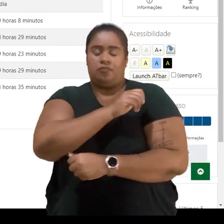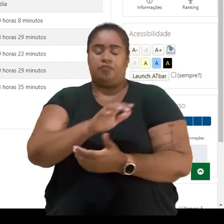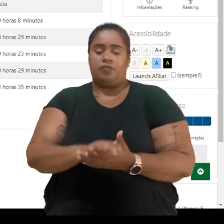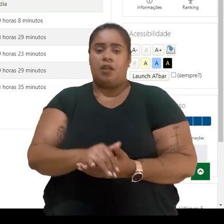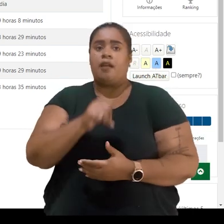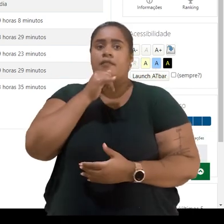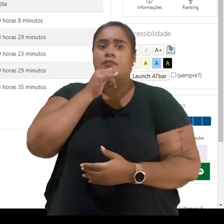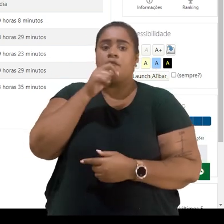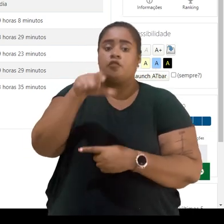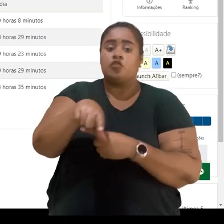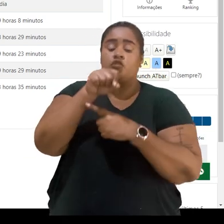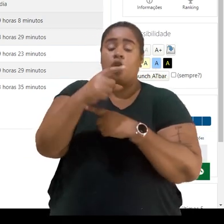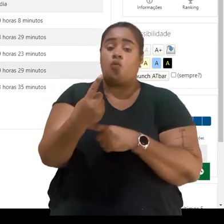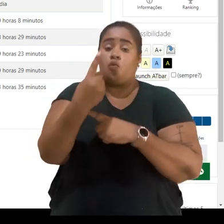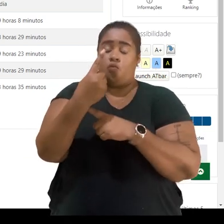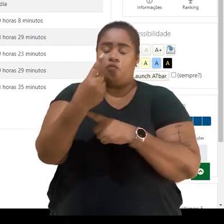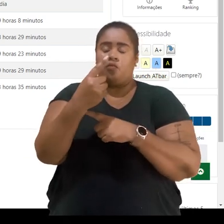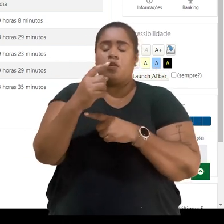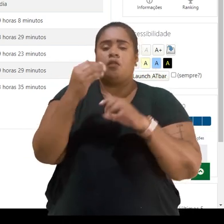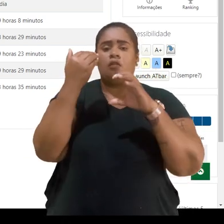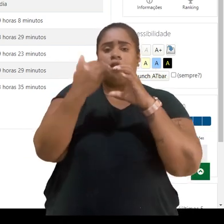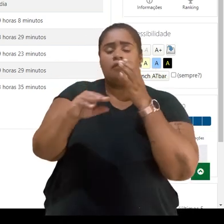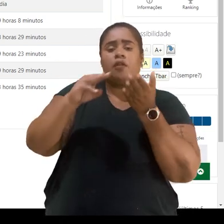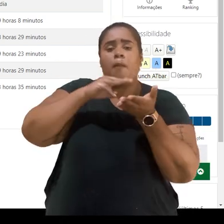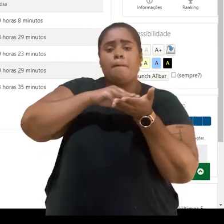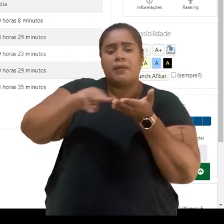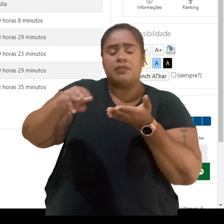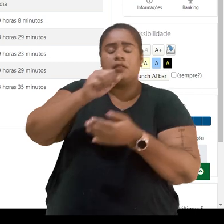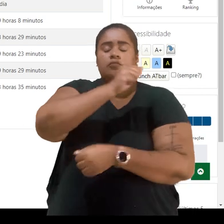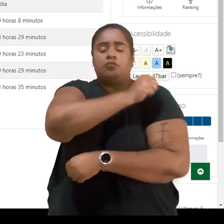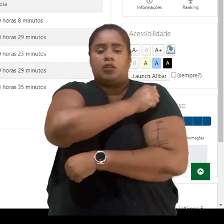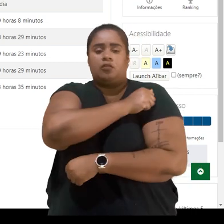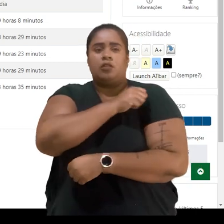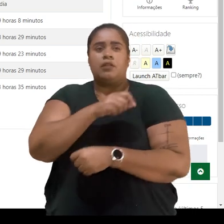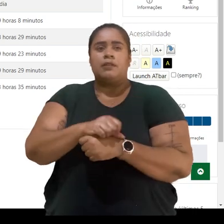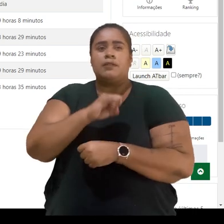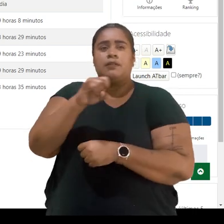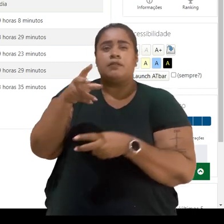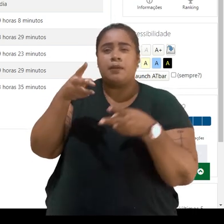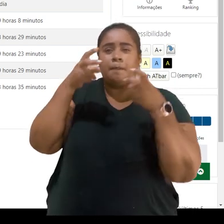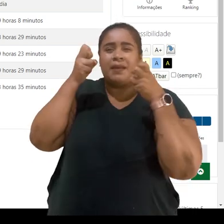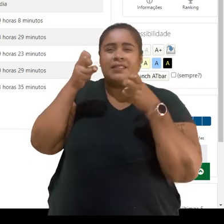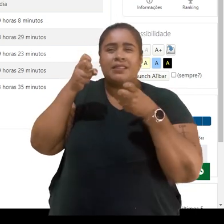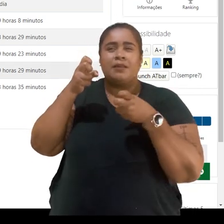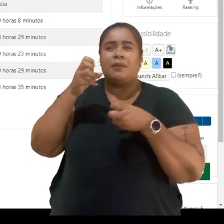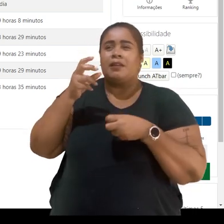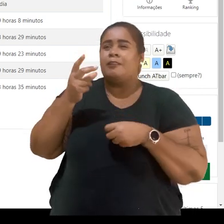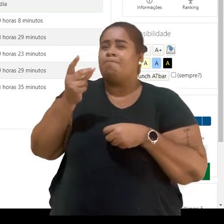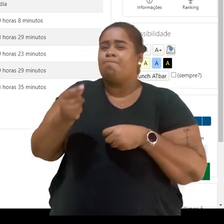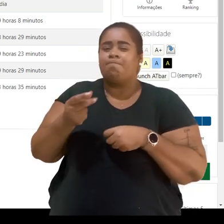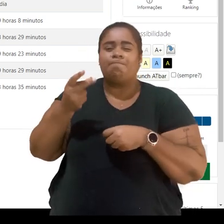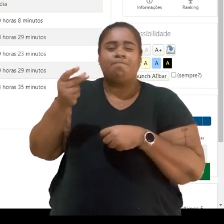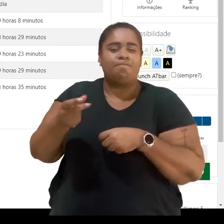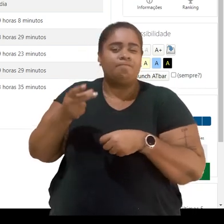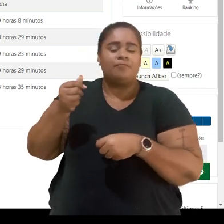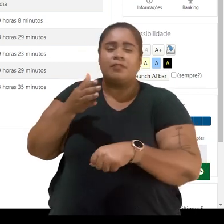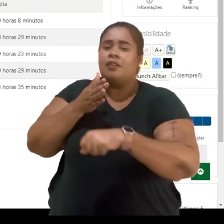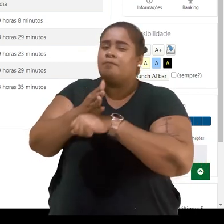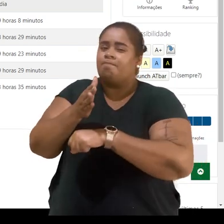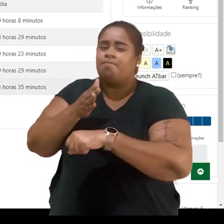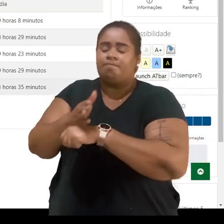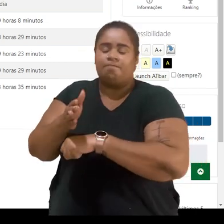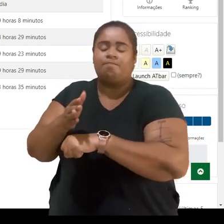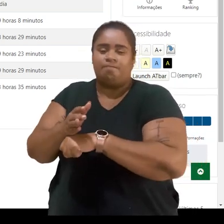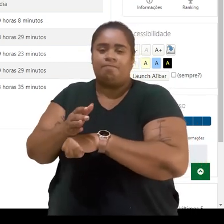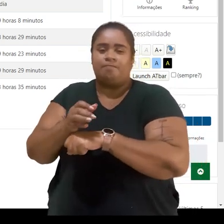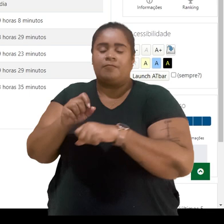vou escolher aqui um Enviar uma mensagem para este aluno caso perceba que ele está